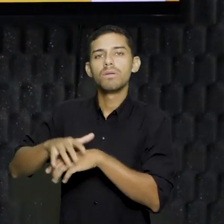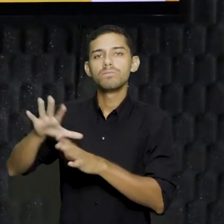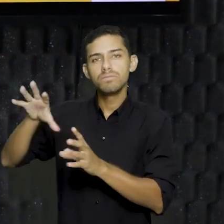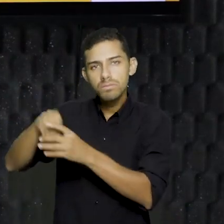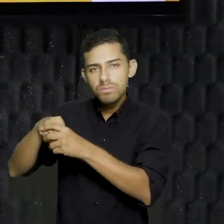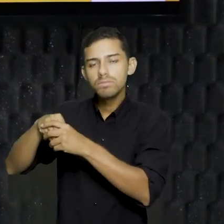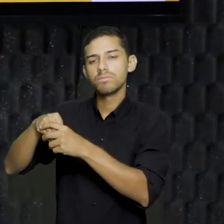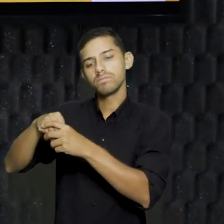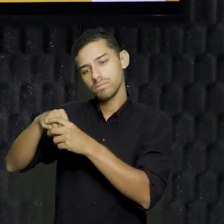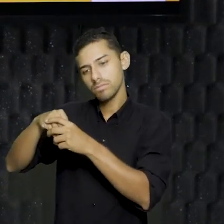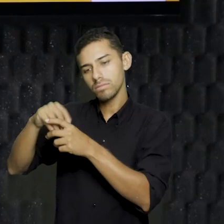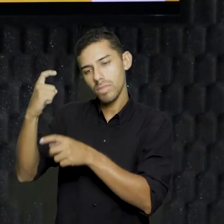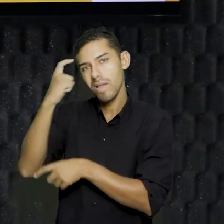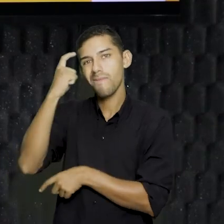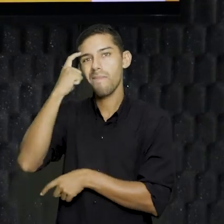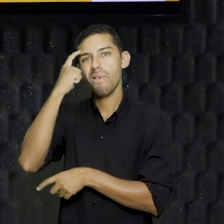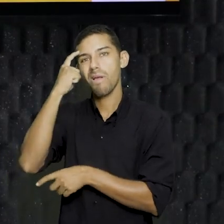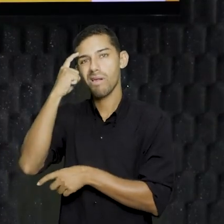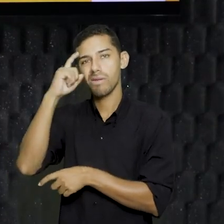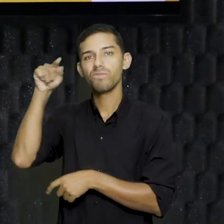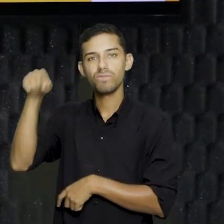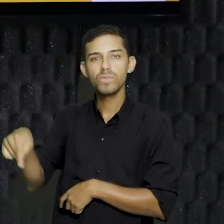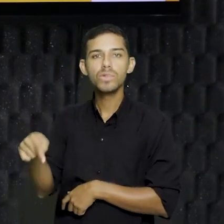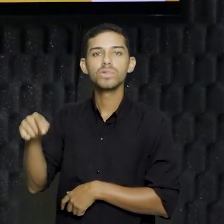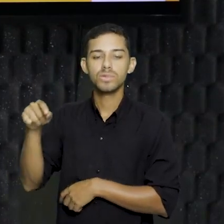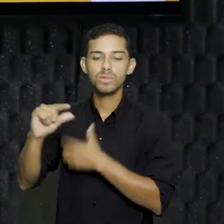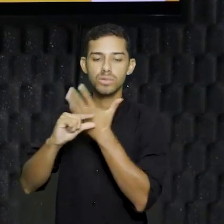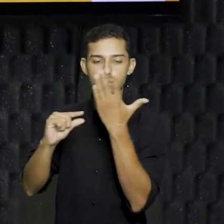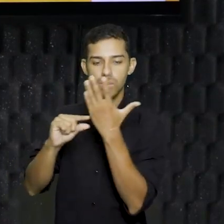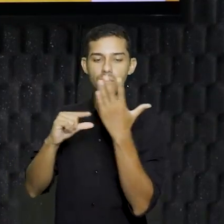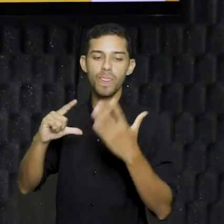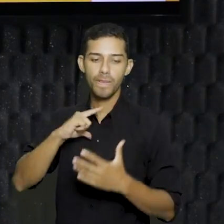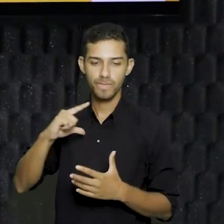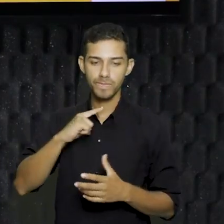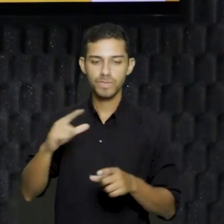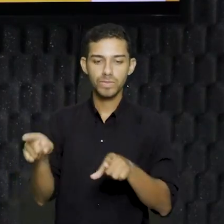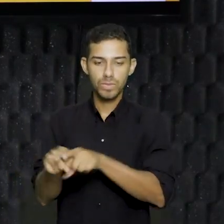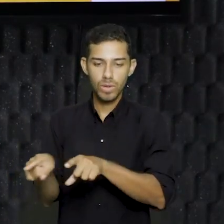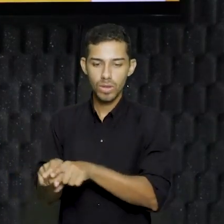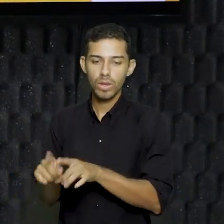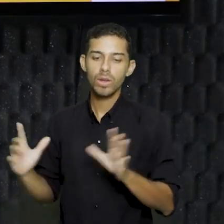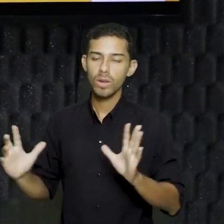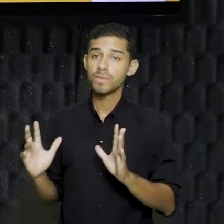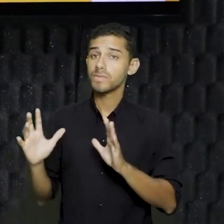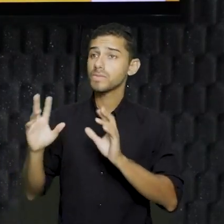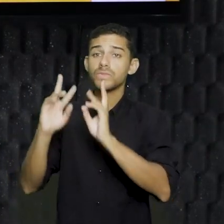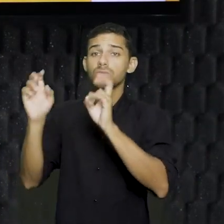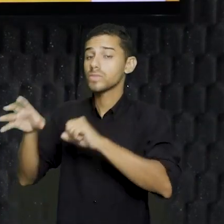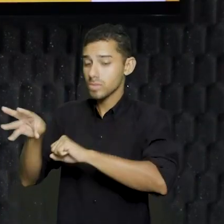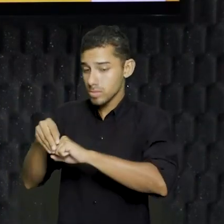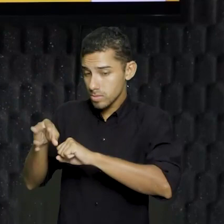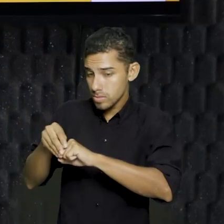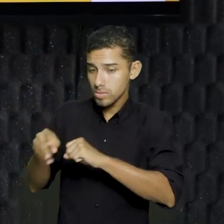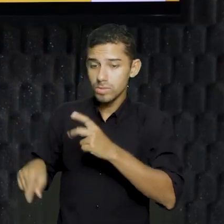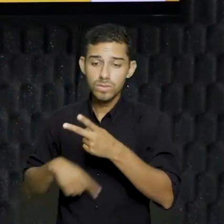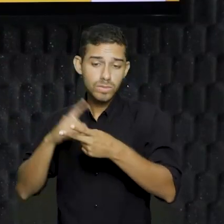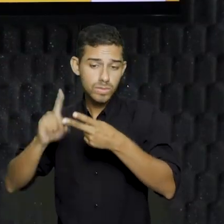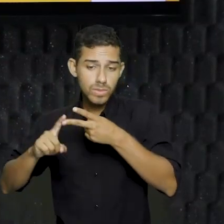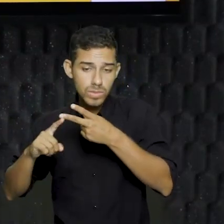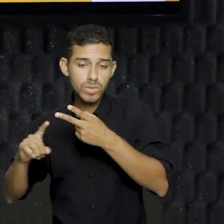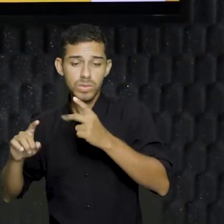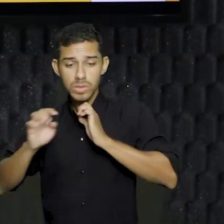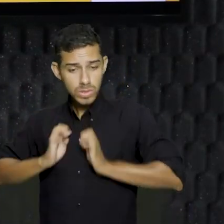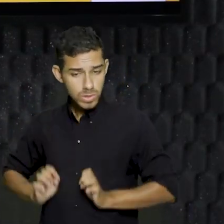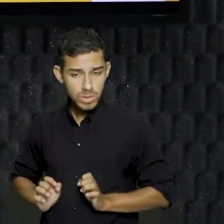dos fundamentos do pensamento deste autor. Mas geralmente nós temos a questão sobre o conhecimento, a questão sobre a ética